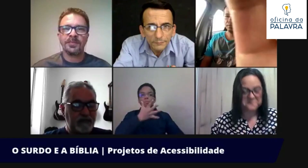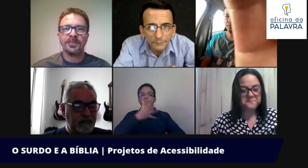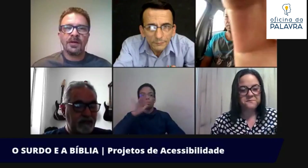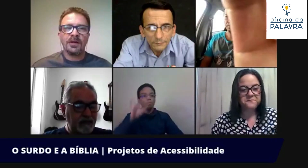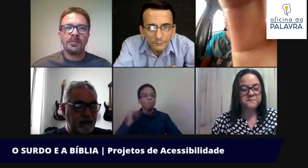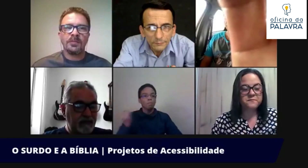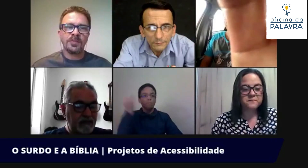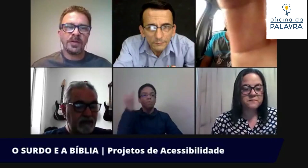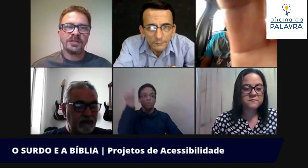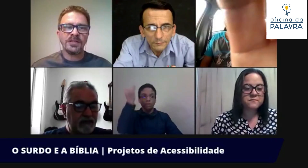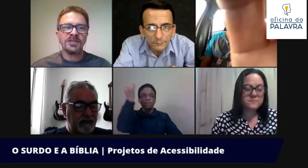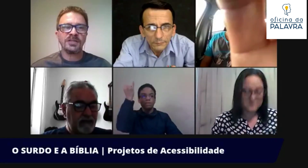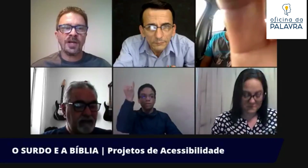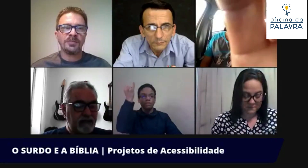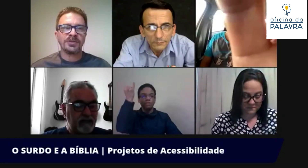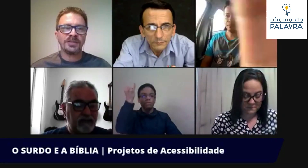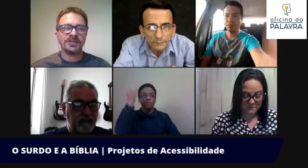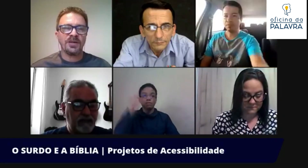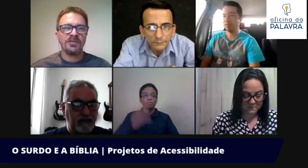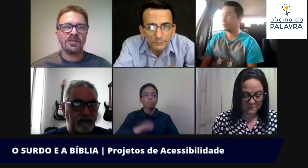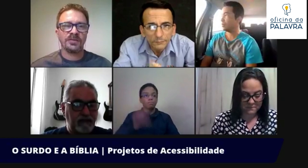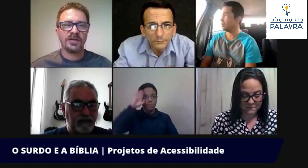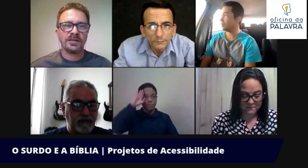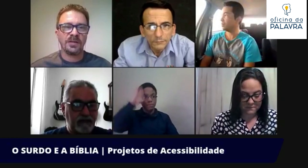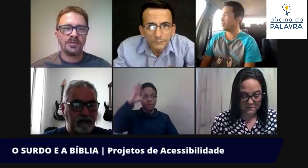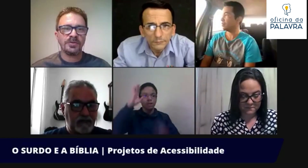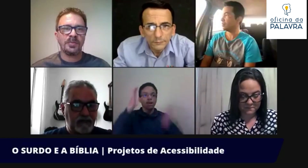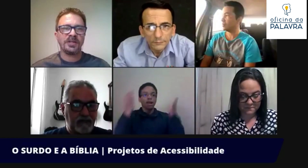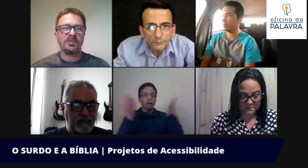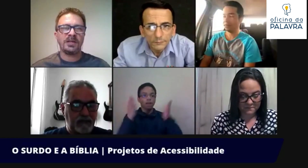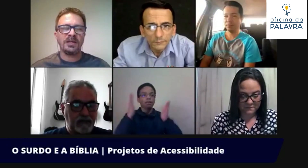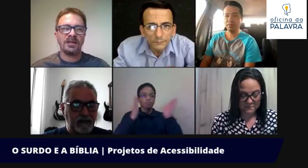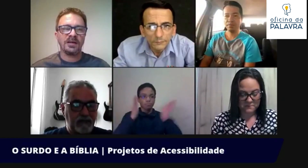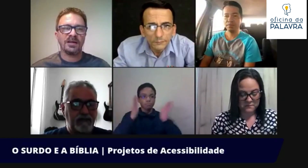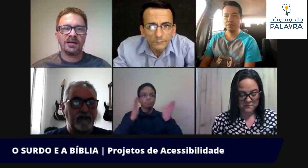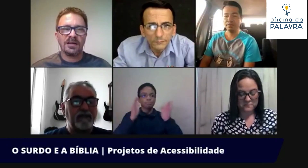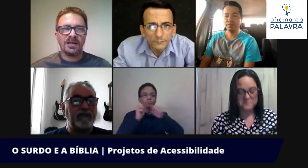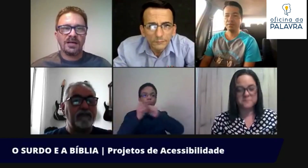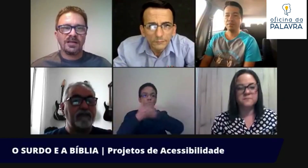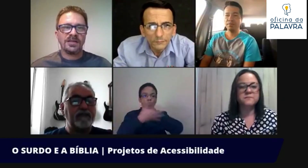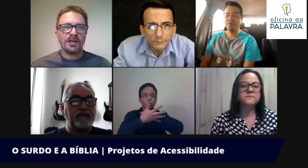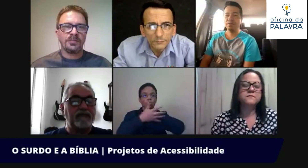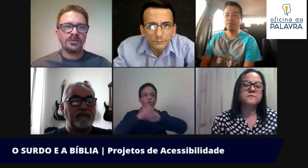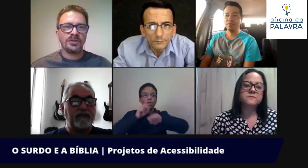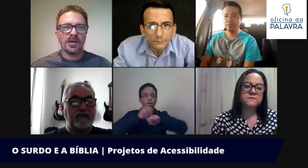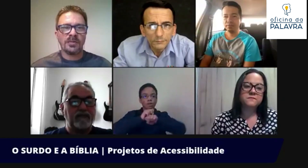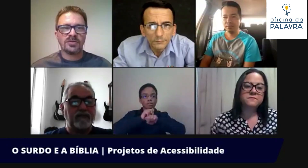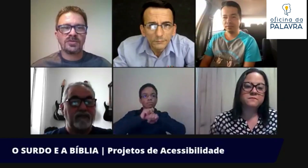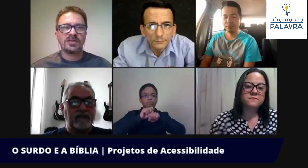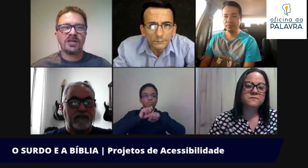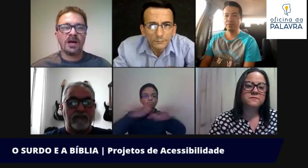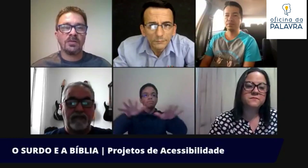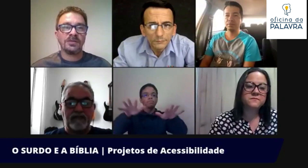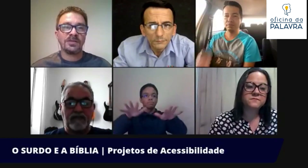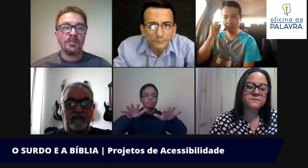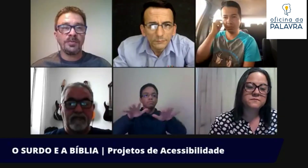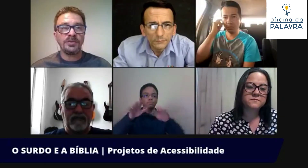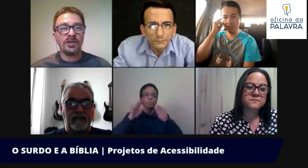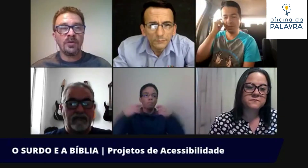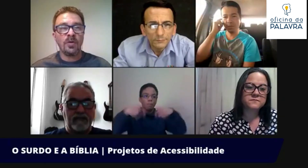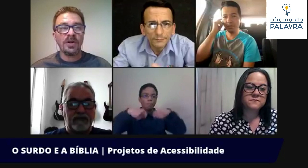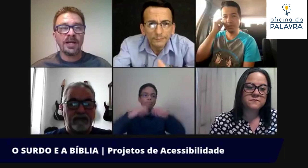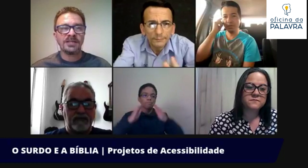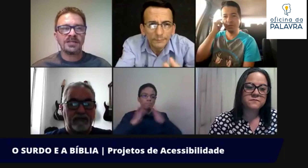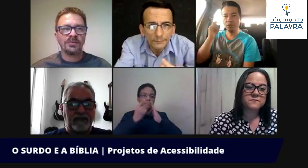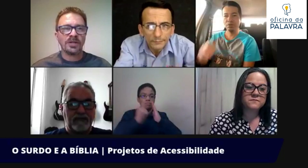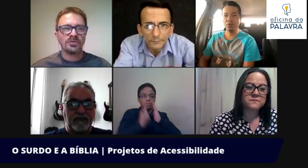contemporâneo, principalmente nesses tempos que a gente está vivendo, né? Tempos de pandemia, tempos de isolamento social, tempos